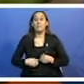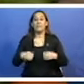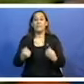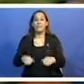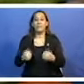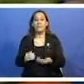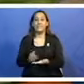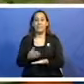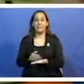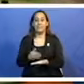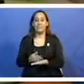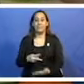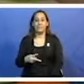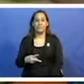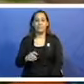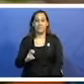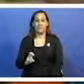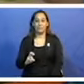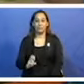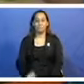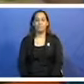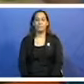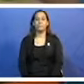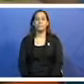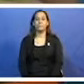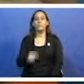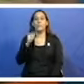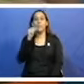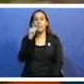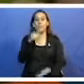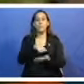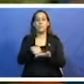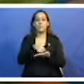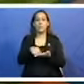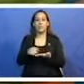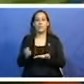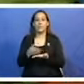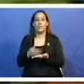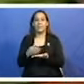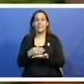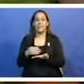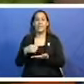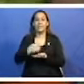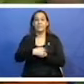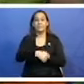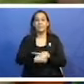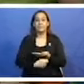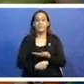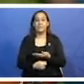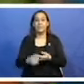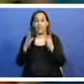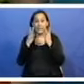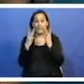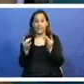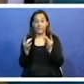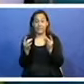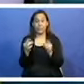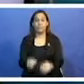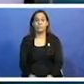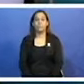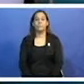lá na página 25. Lápis, borracha, caderno e sua atenção. Vamos lá?